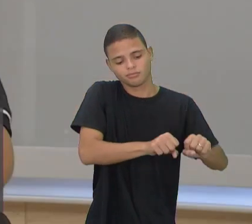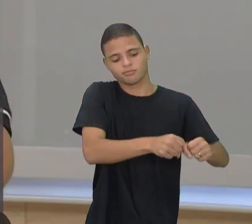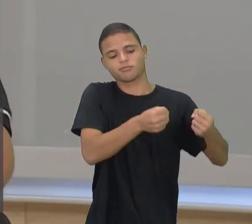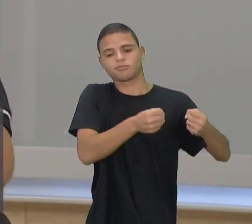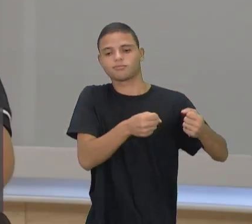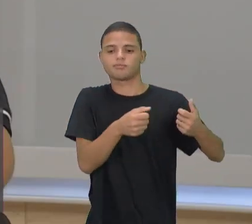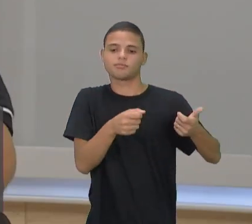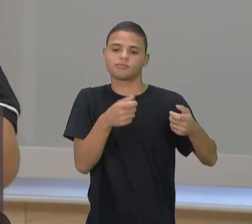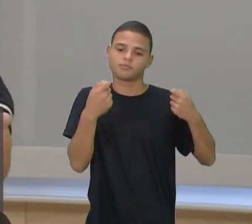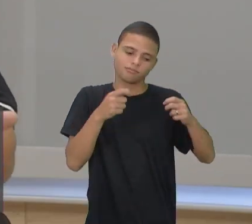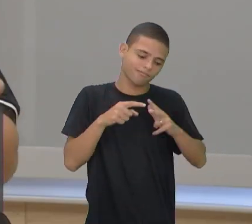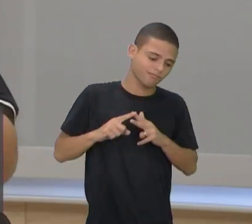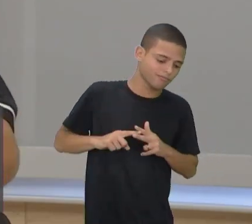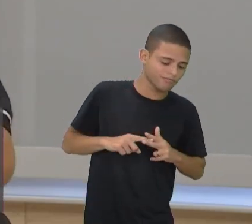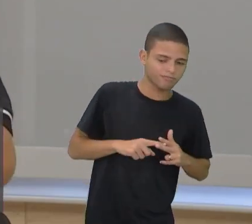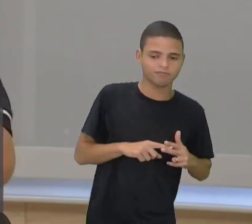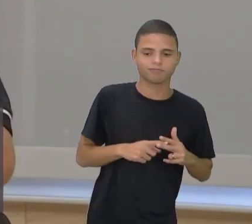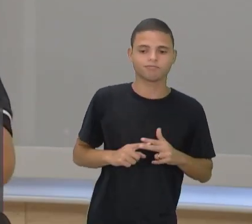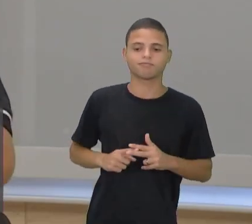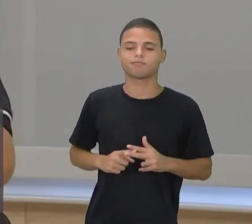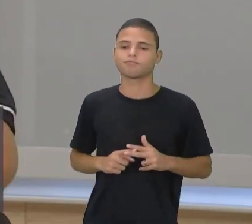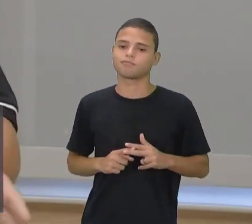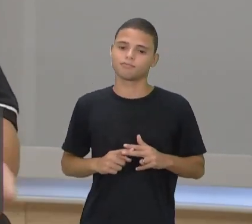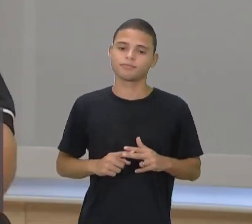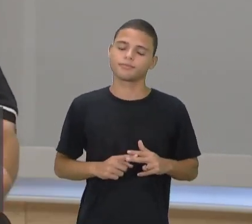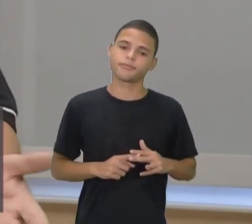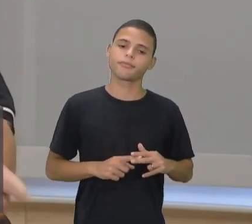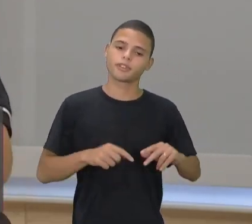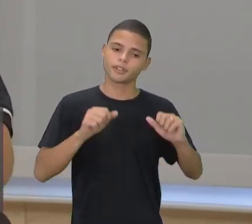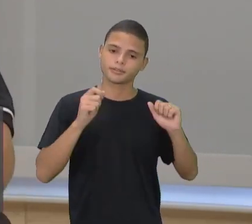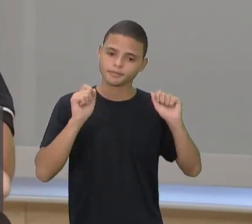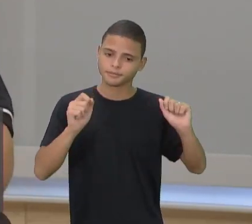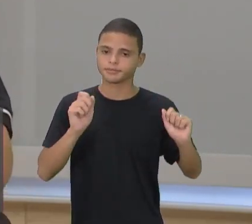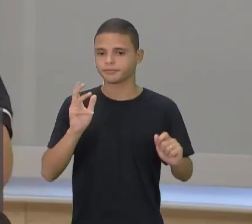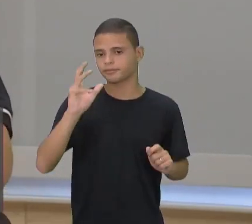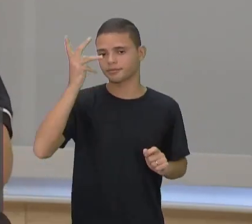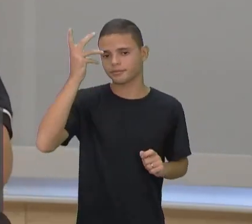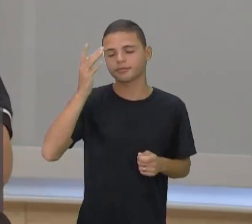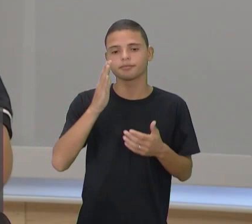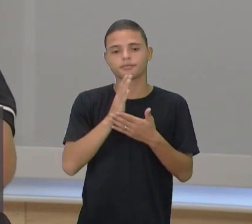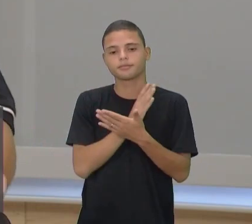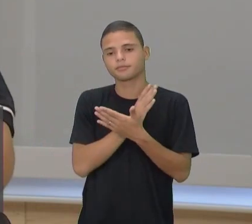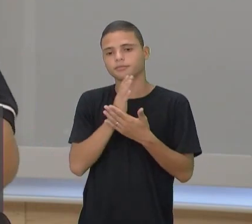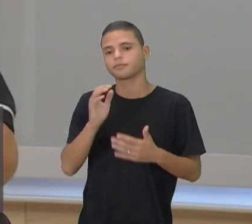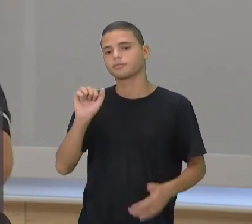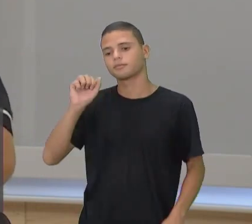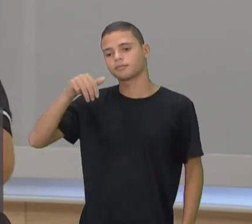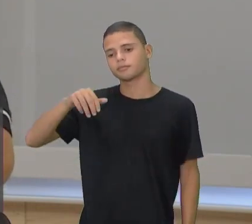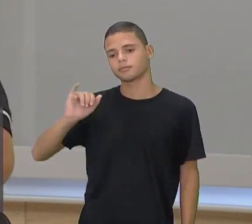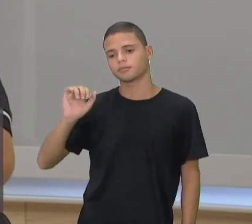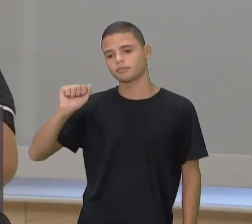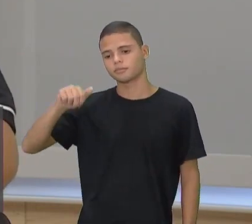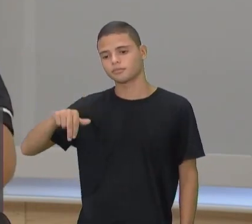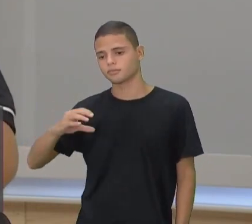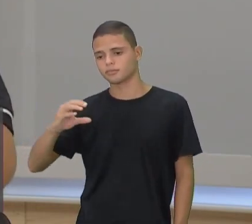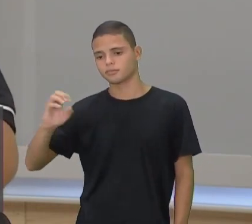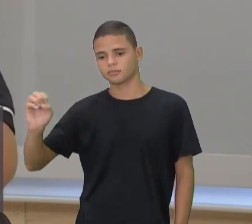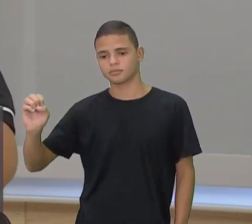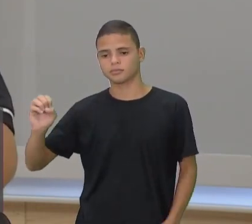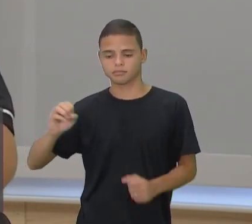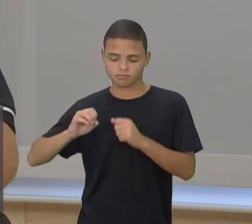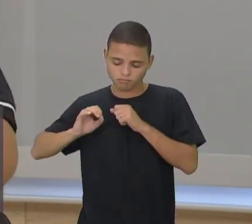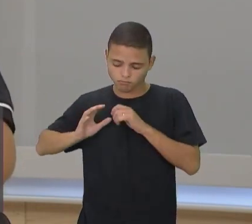de estar, vamos falar assim, liberando partículas do amianto no meio ambiente.